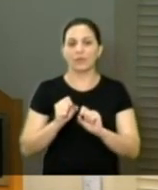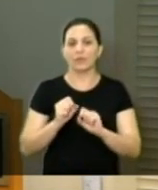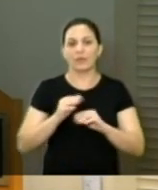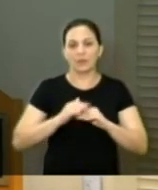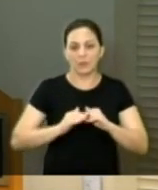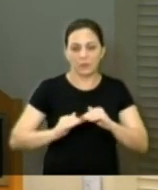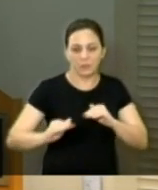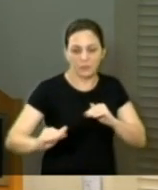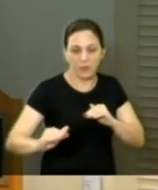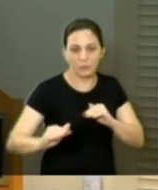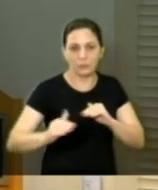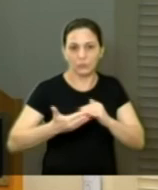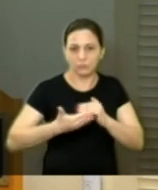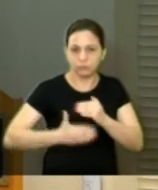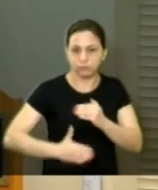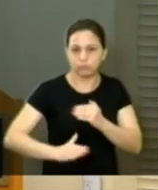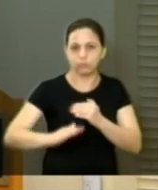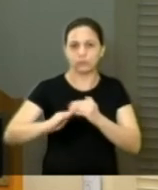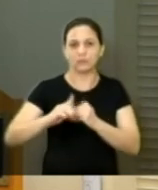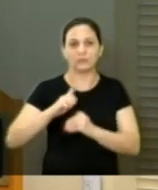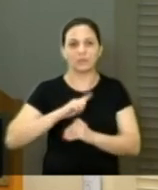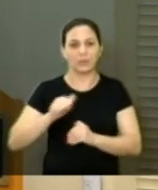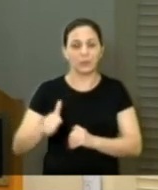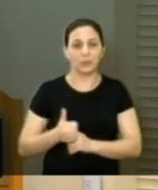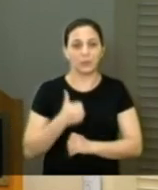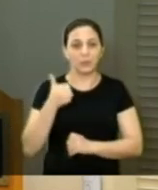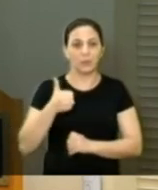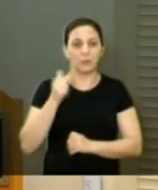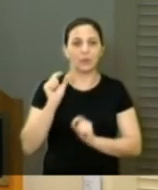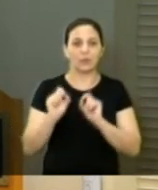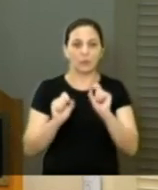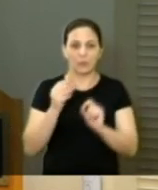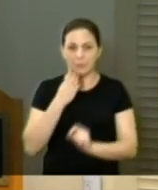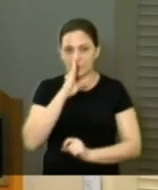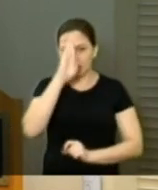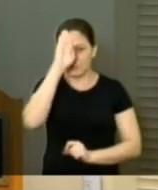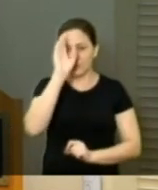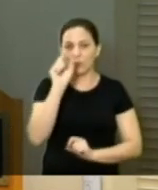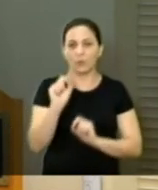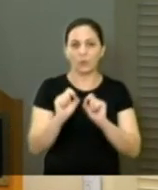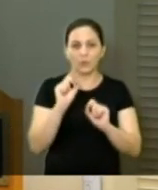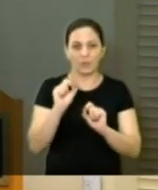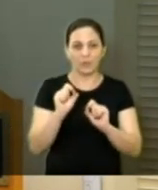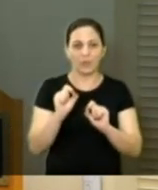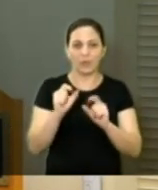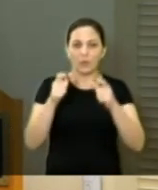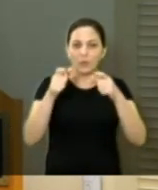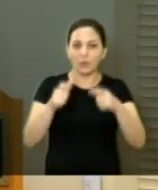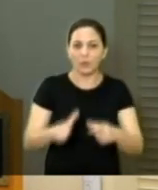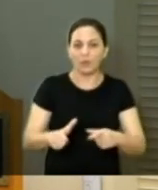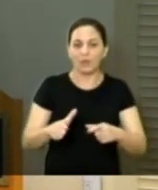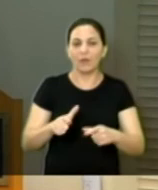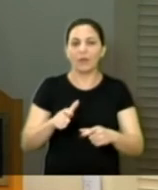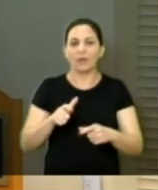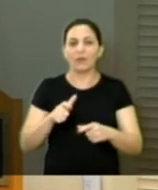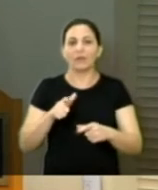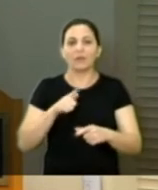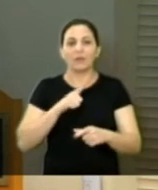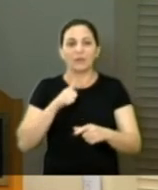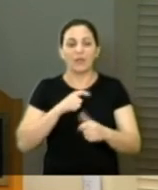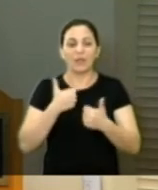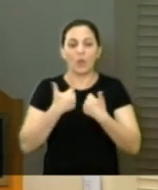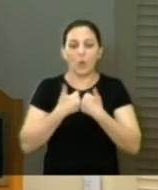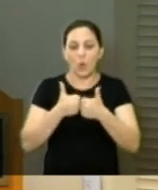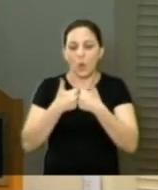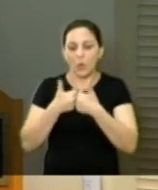na cidade, ela tem, nesse primeiro momento, priorizado aonde funciona, onde transita o transporte